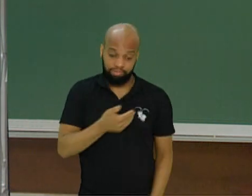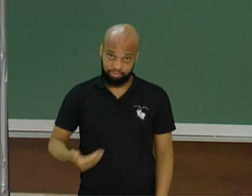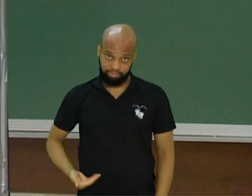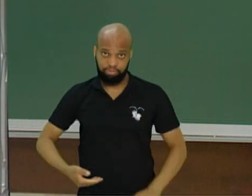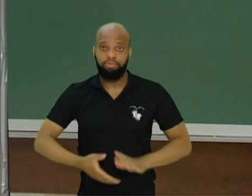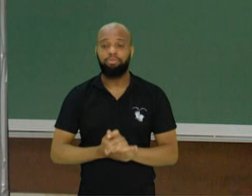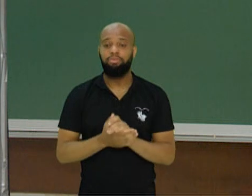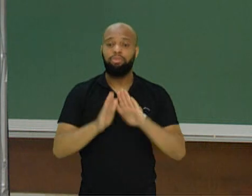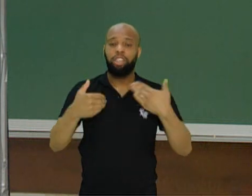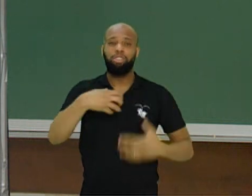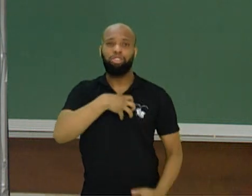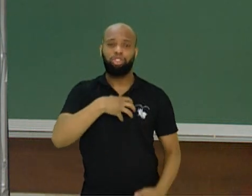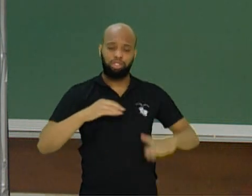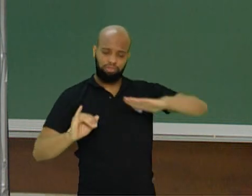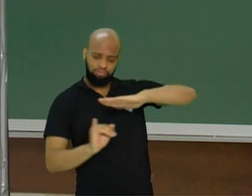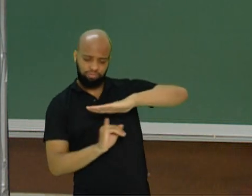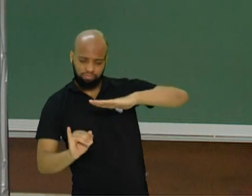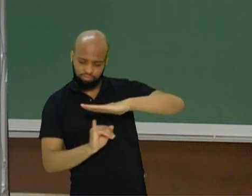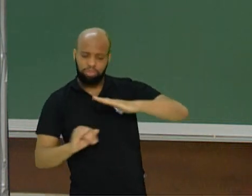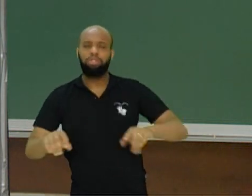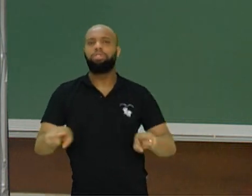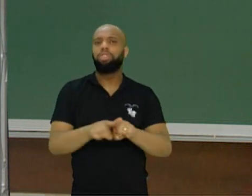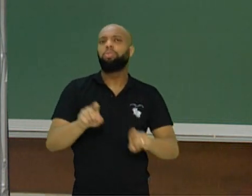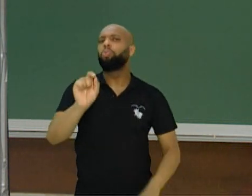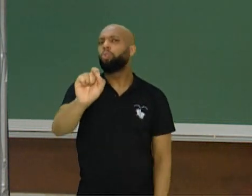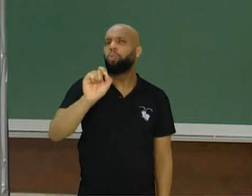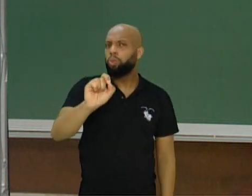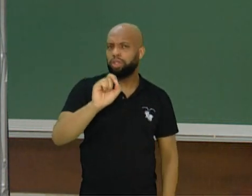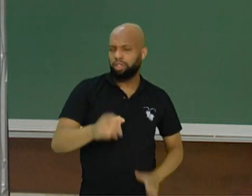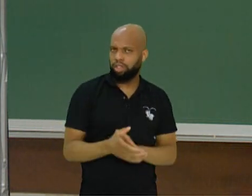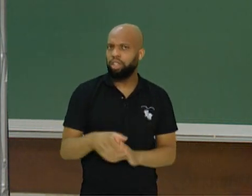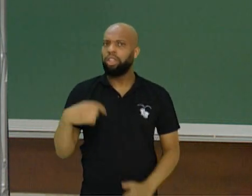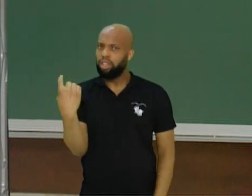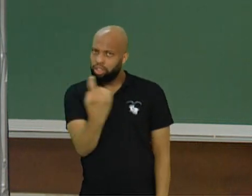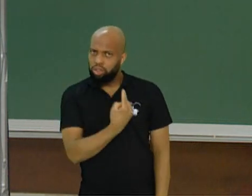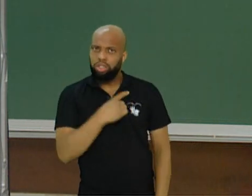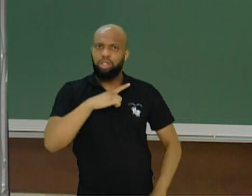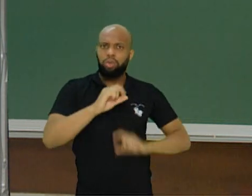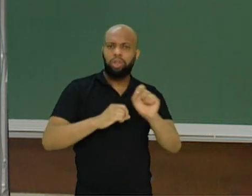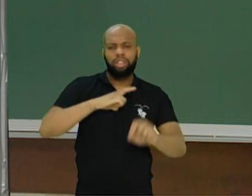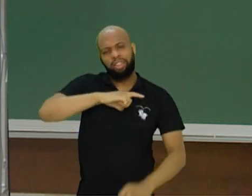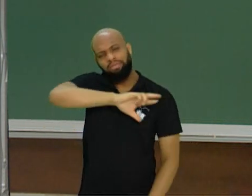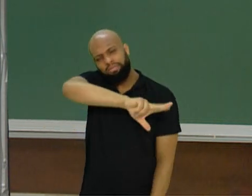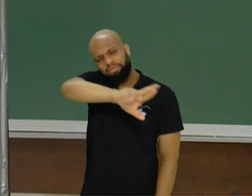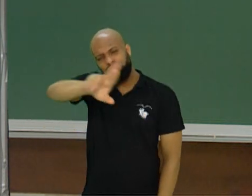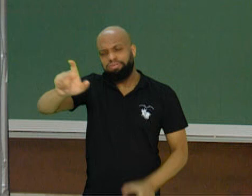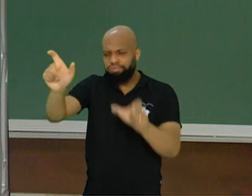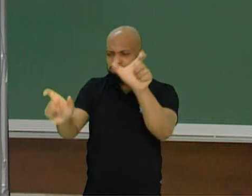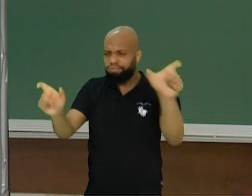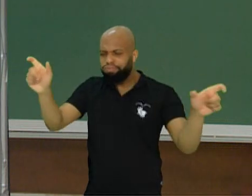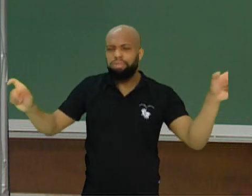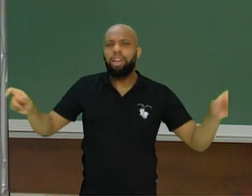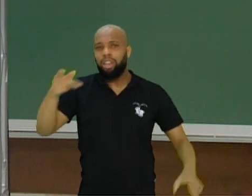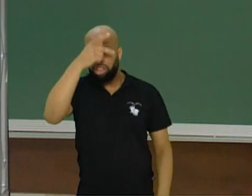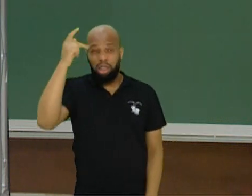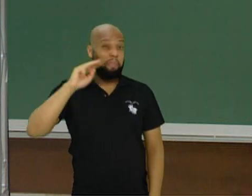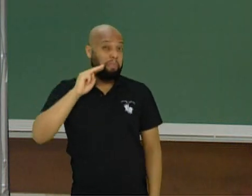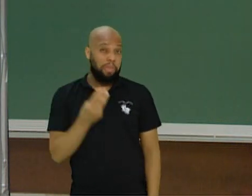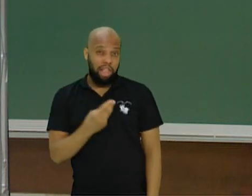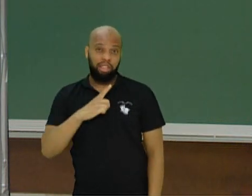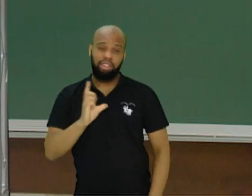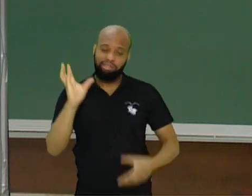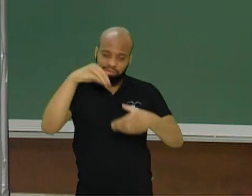Esse mercado informal, né, ele, nós temos assim milhares de pessoas que estão